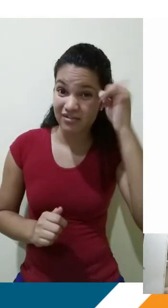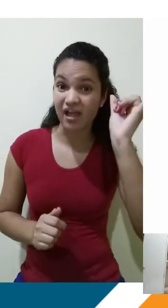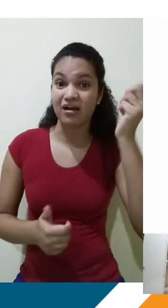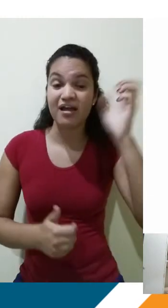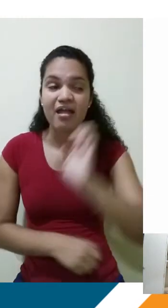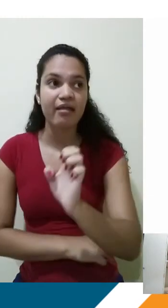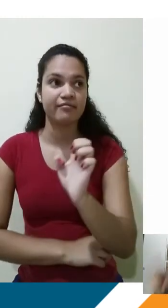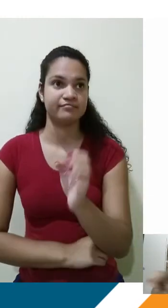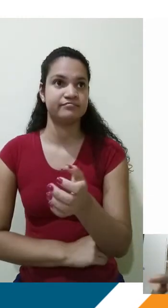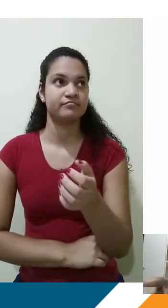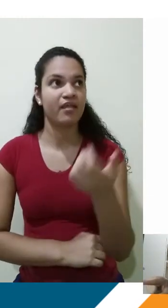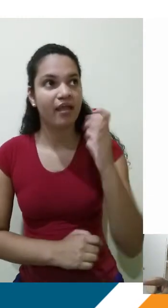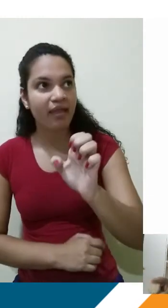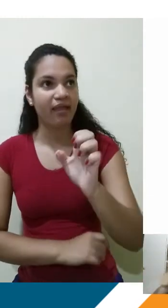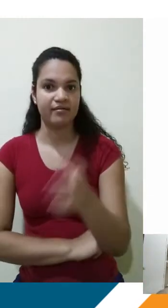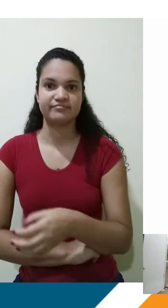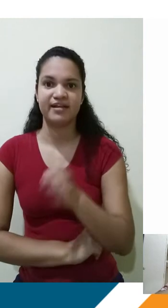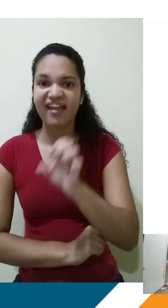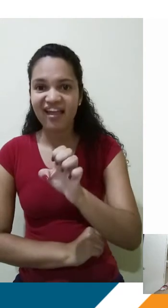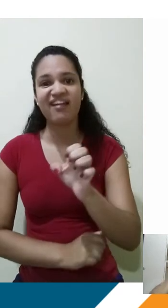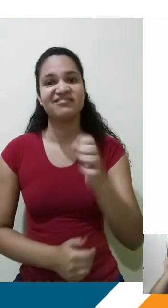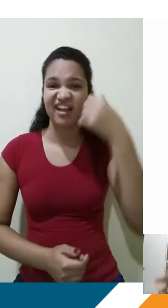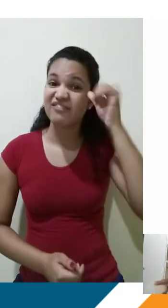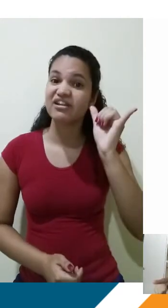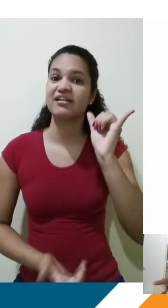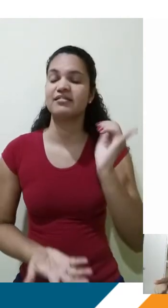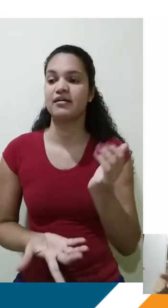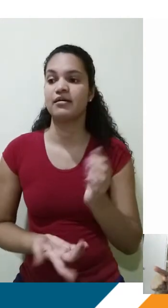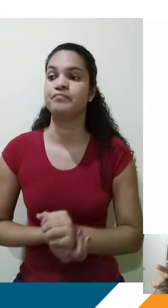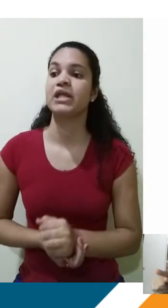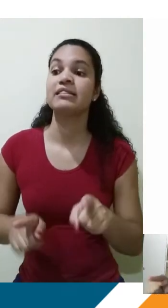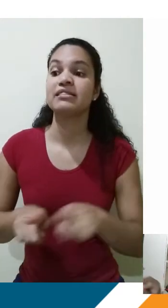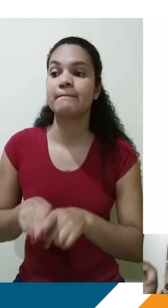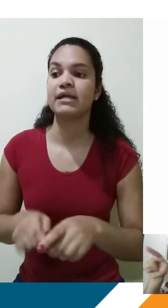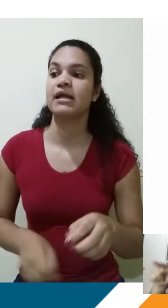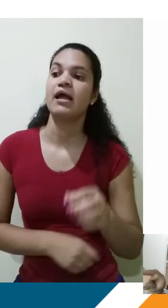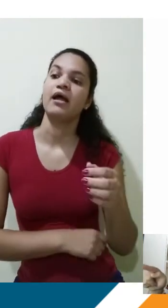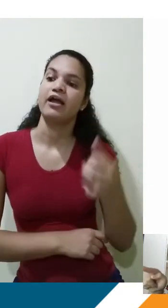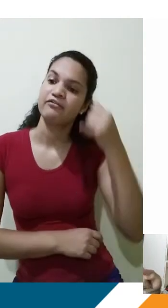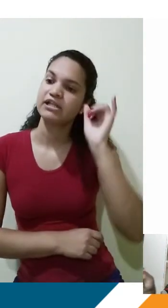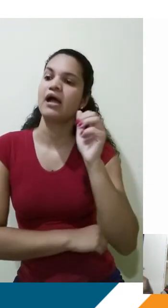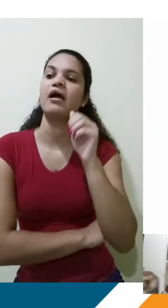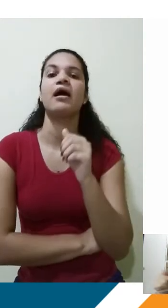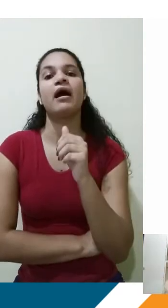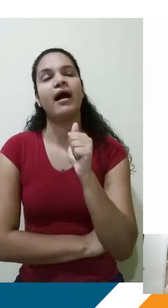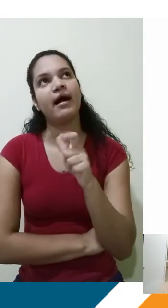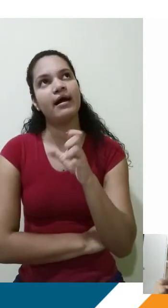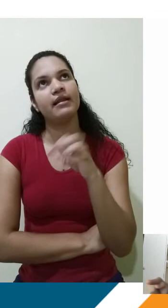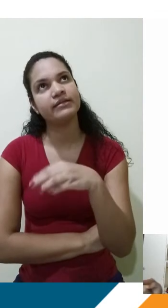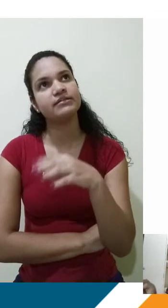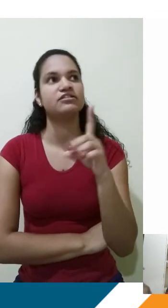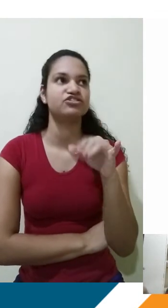adicionar informação o tempo todo. E aqui um recurso coesivo para a gente não ficar usando o além disso o tempo todo. Adicionalmente, é importante que o Ministério